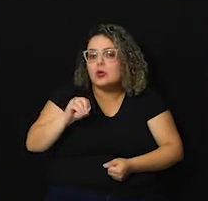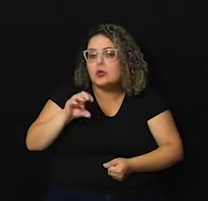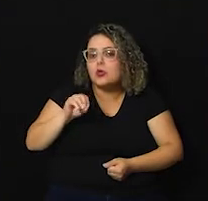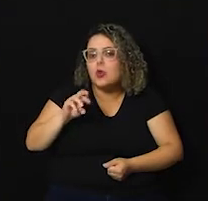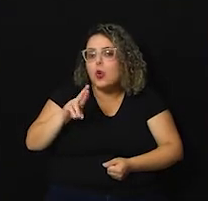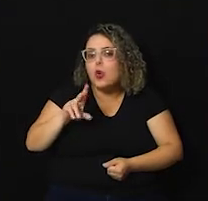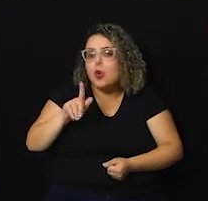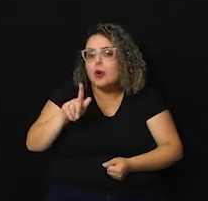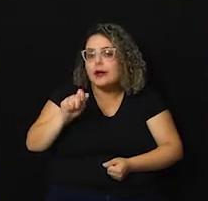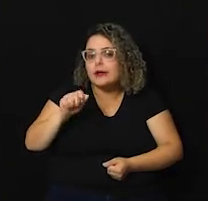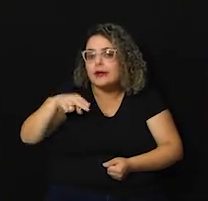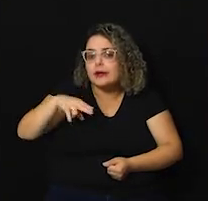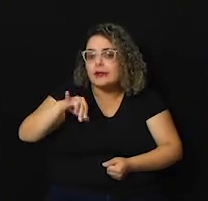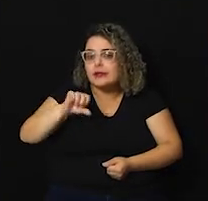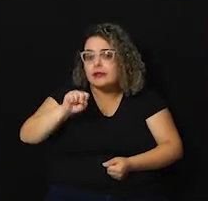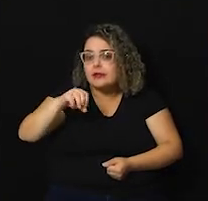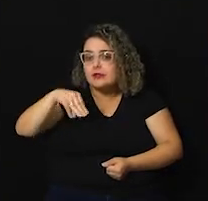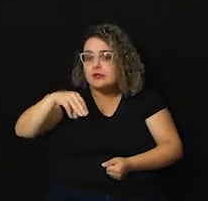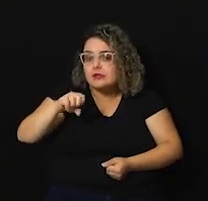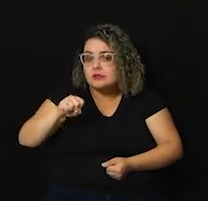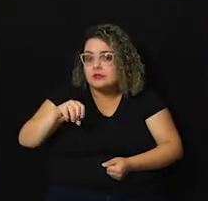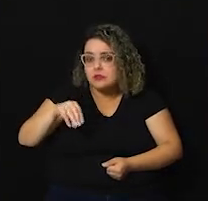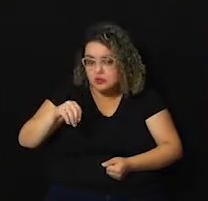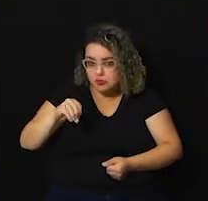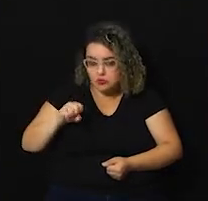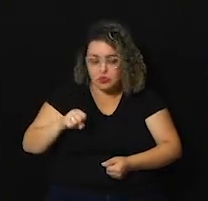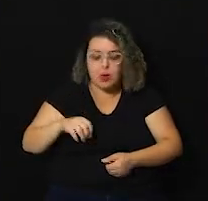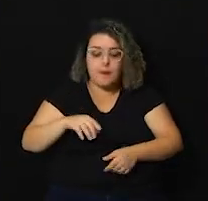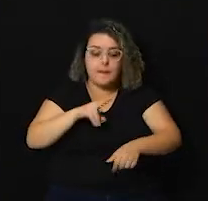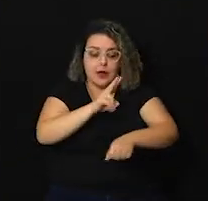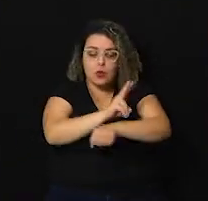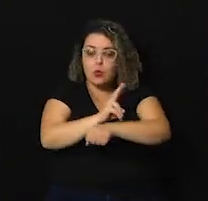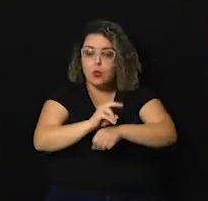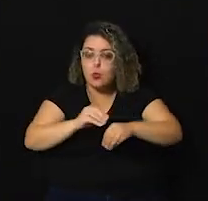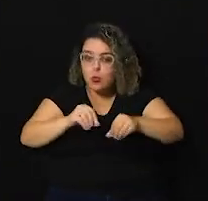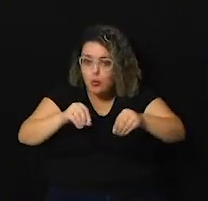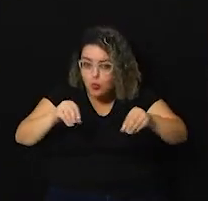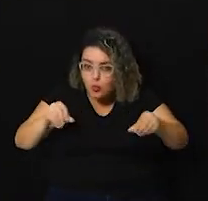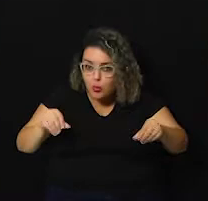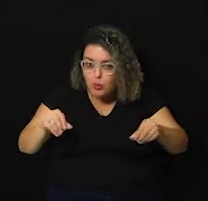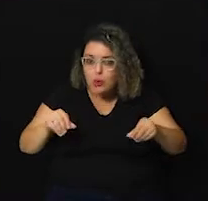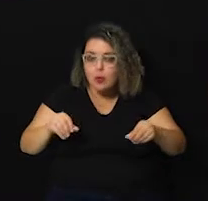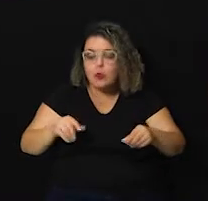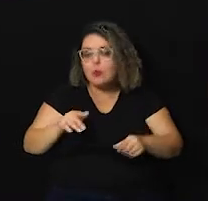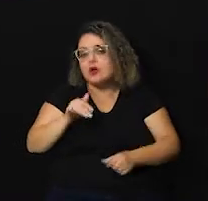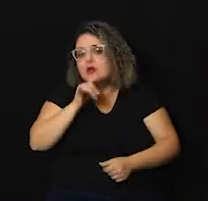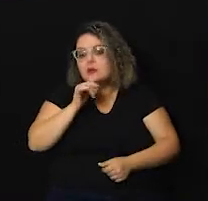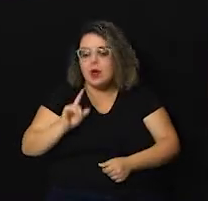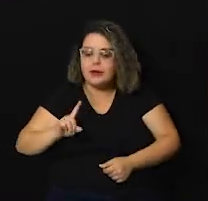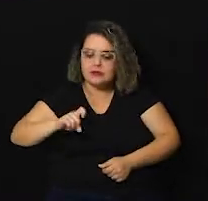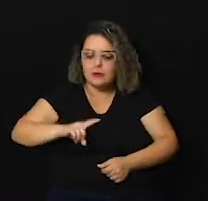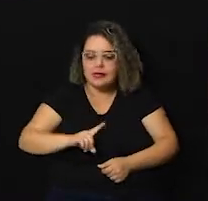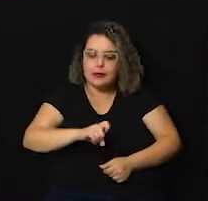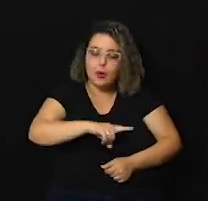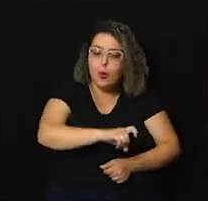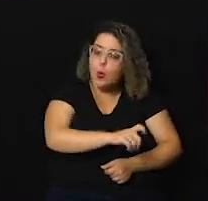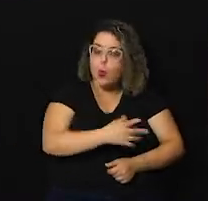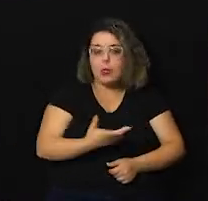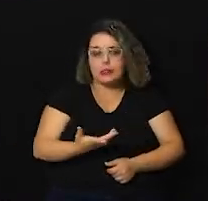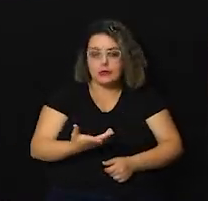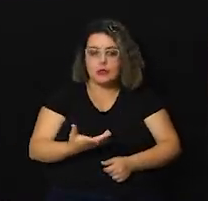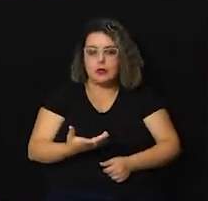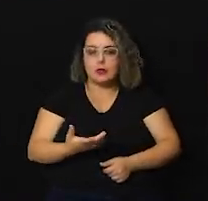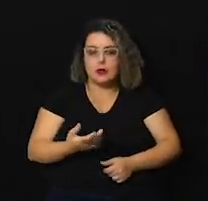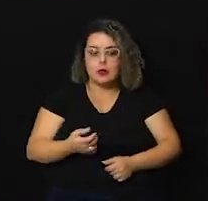fundamentais para a preservação do solo. Não só micro-organismos, como as minhocas, por exemplo, que são responsáveis